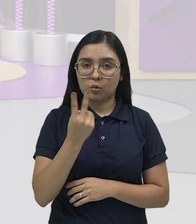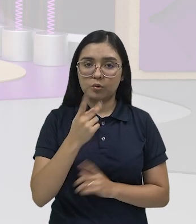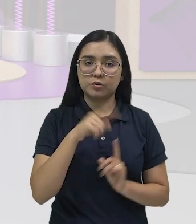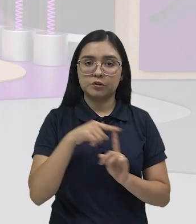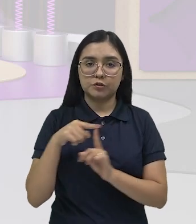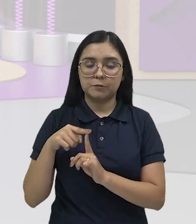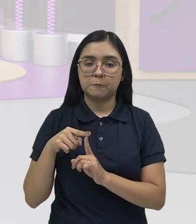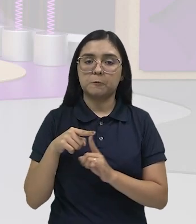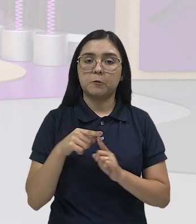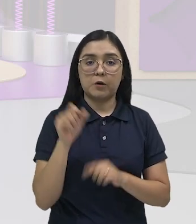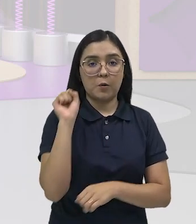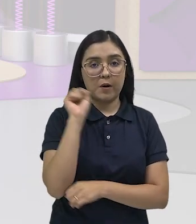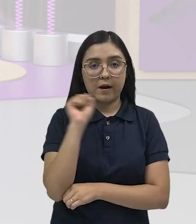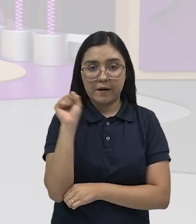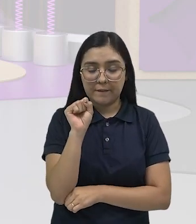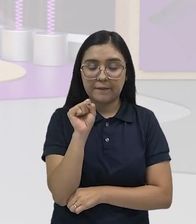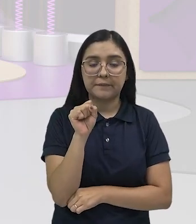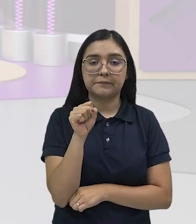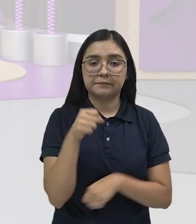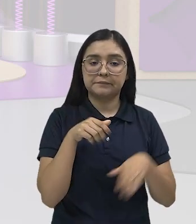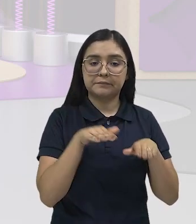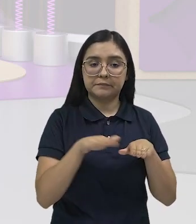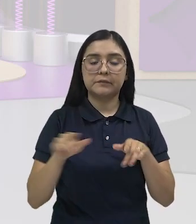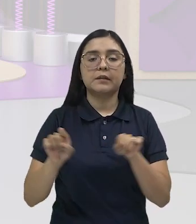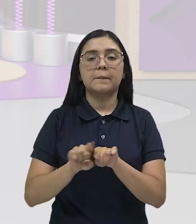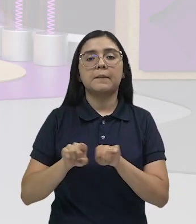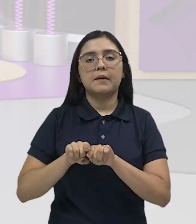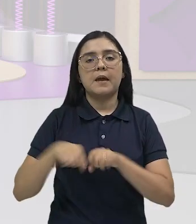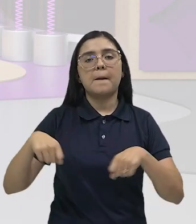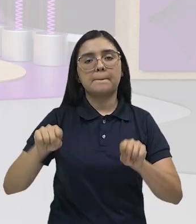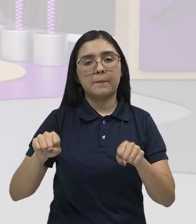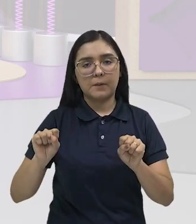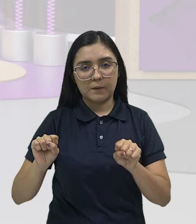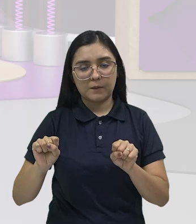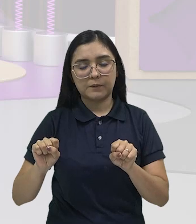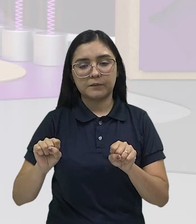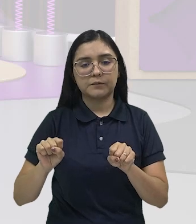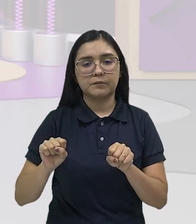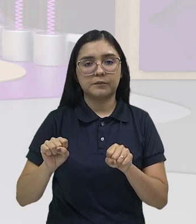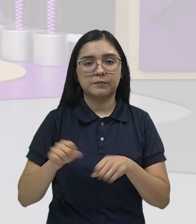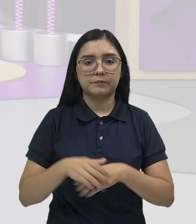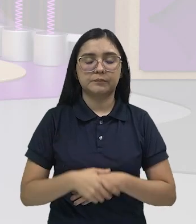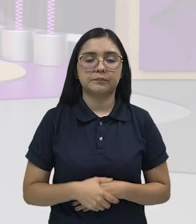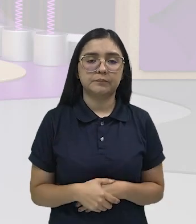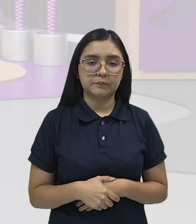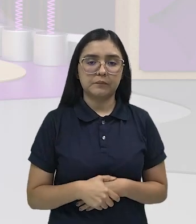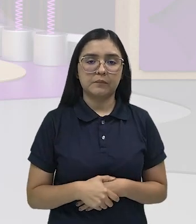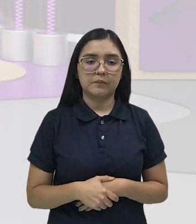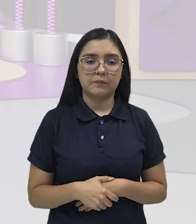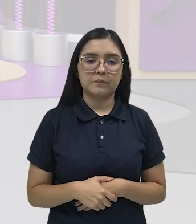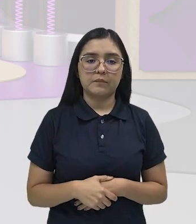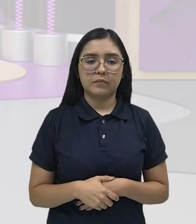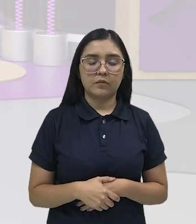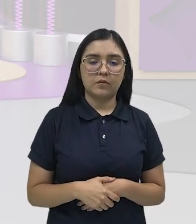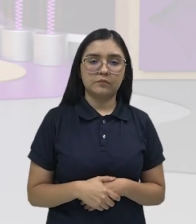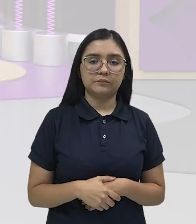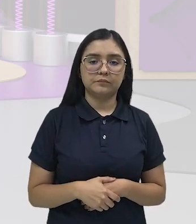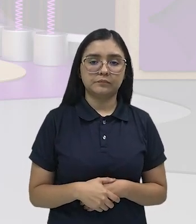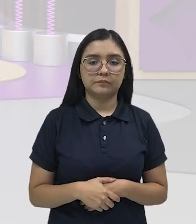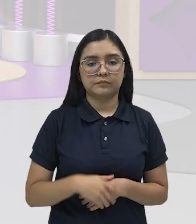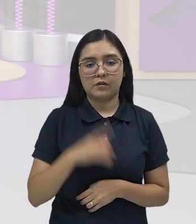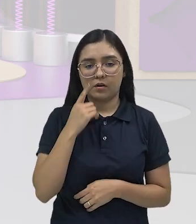nesse estacionamento. Você está vendo aí. Nós temos os carros, certo? E